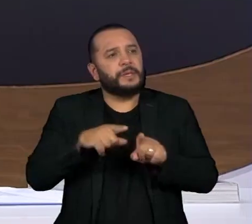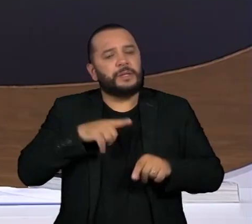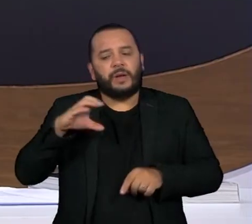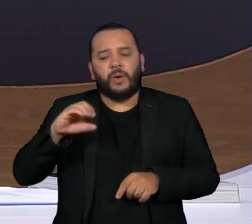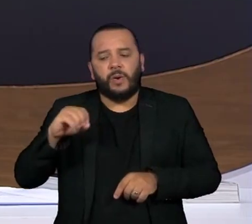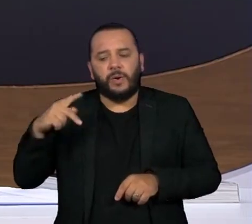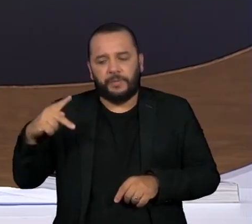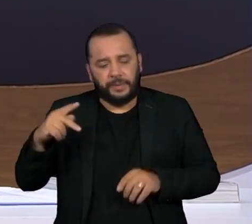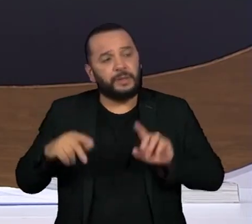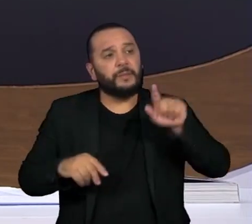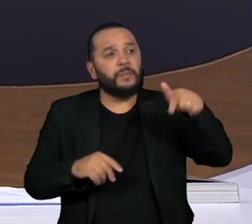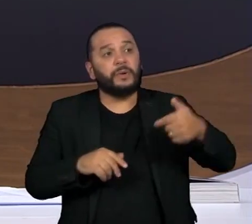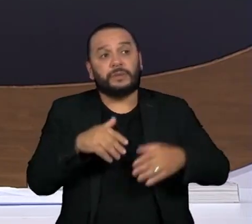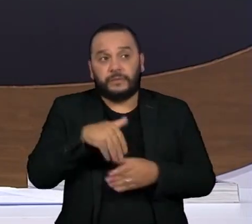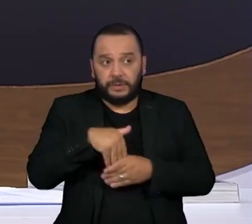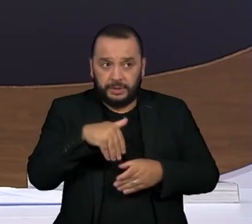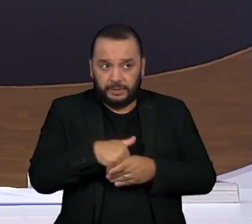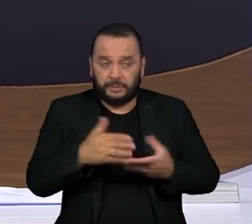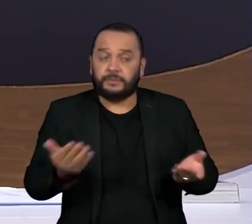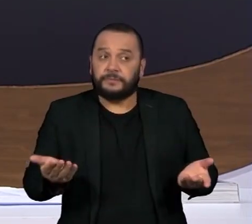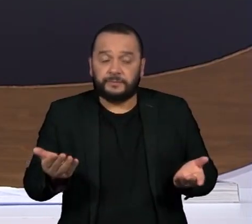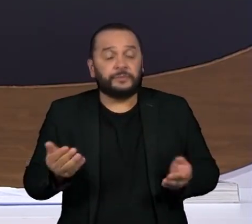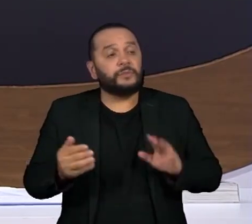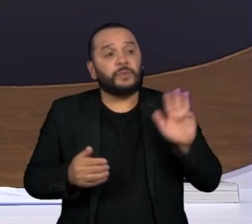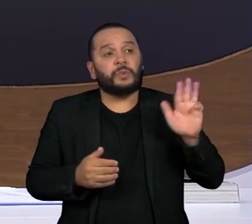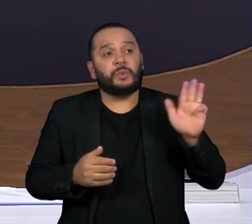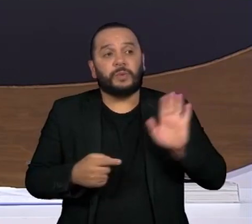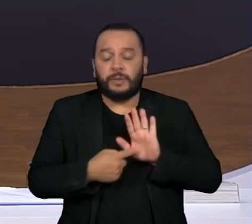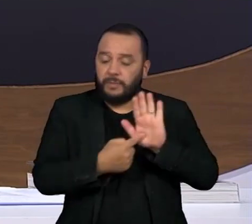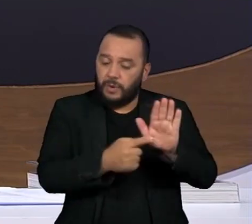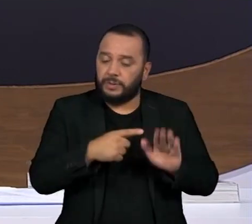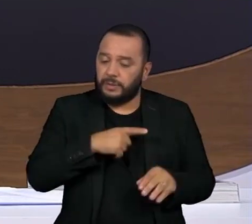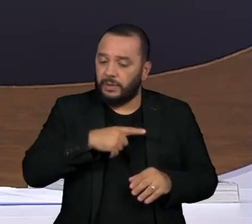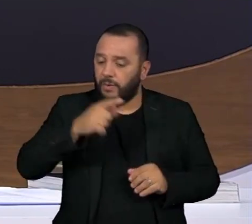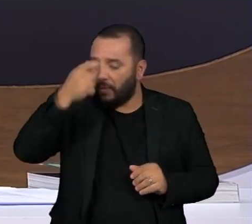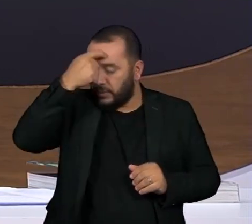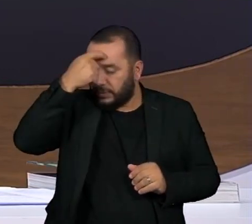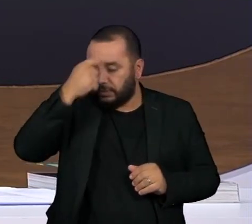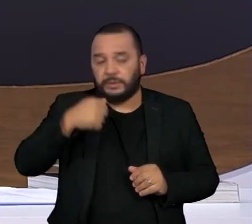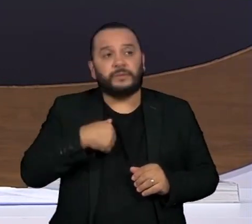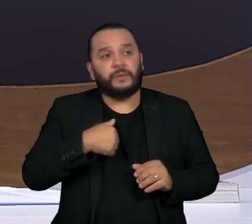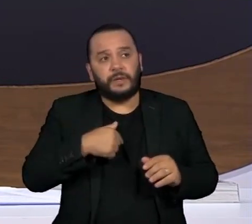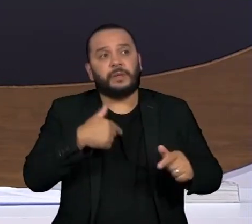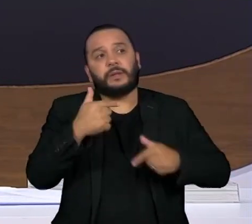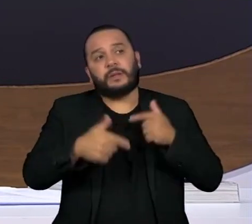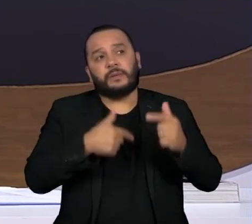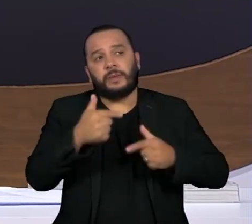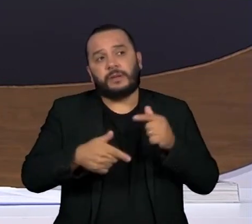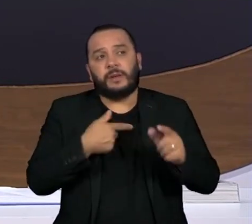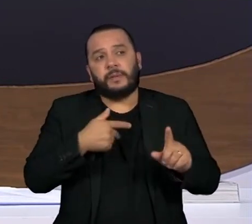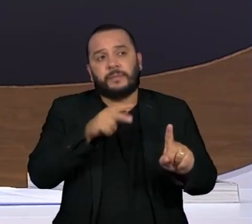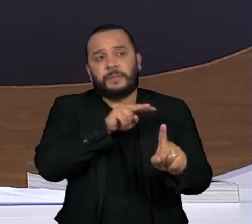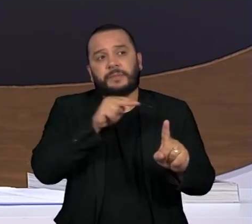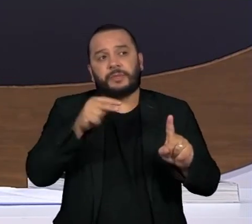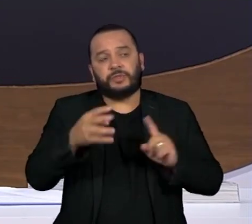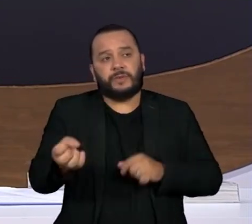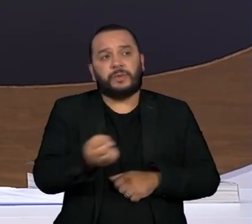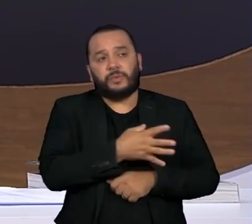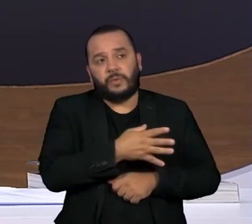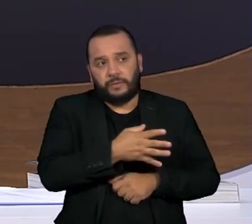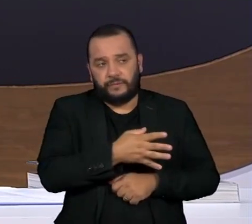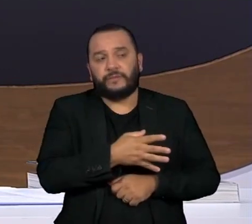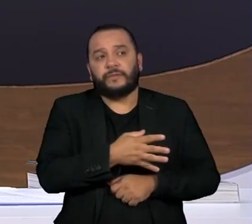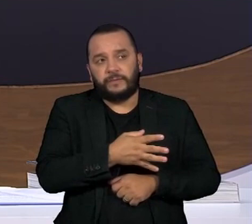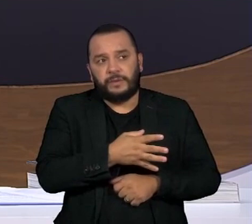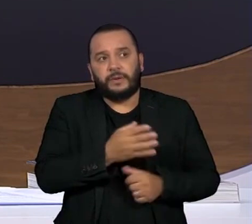o Lula mostra que tem consciência de que vai governar sobre um novo paradigma em relação ao que ele governou